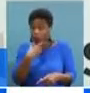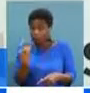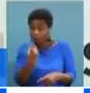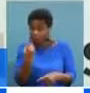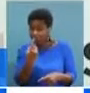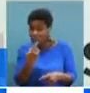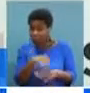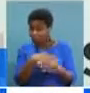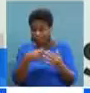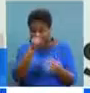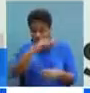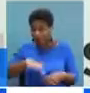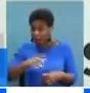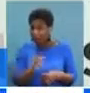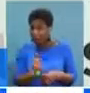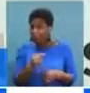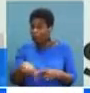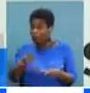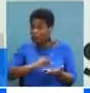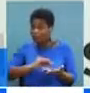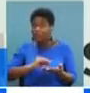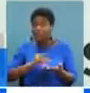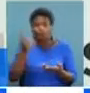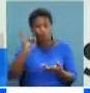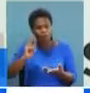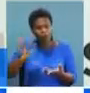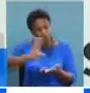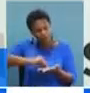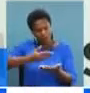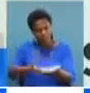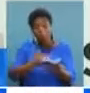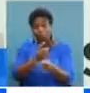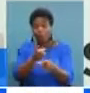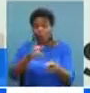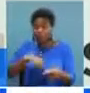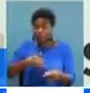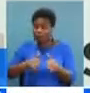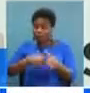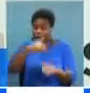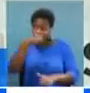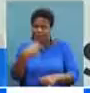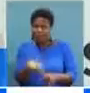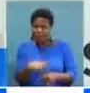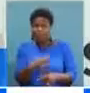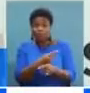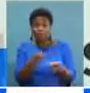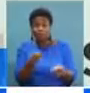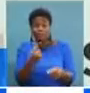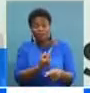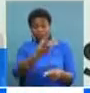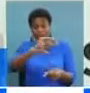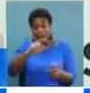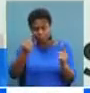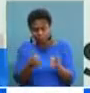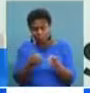nesta corrida, e tentar trazer algo, um valor acrescentado. Cabo Verde tem as suas vantagens, obviamente, de ser um país pequeno,